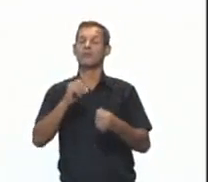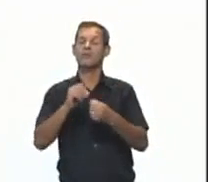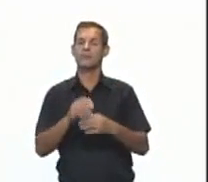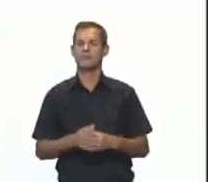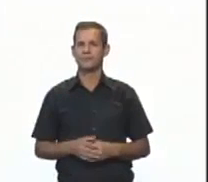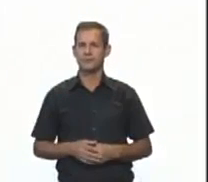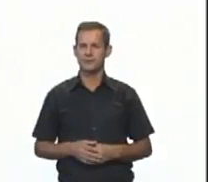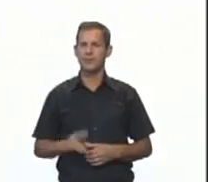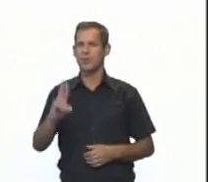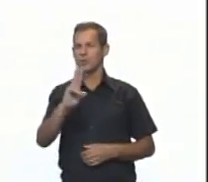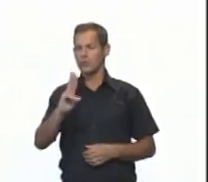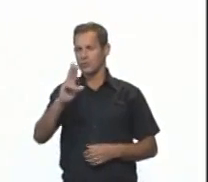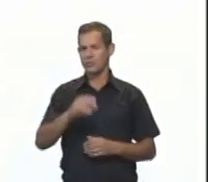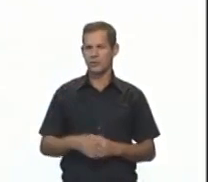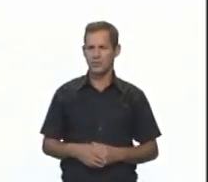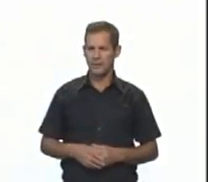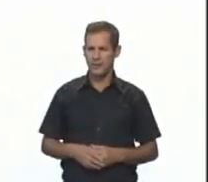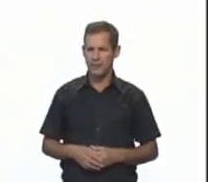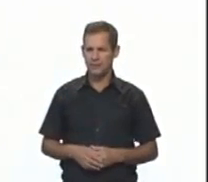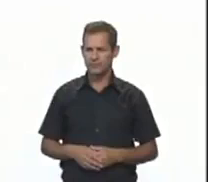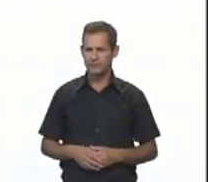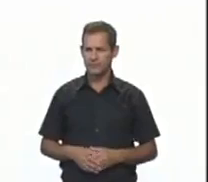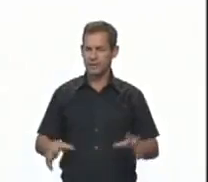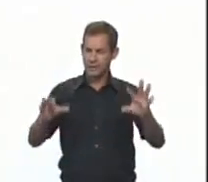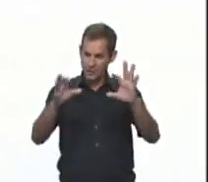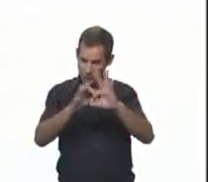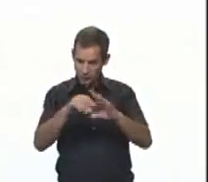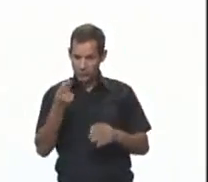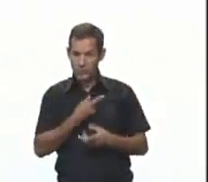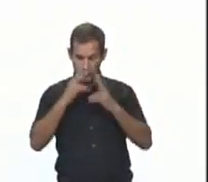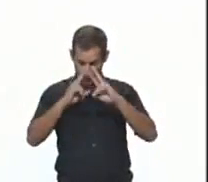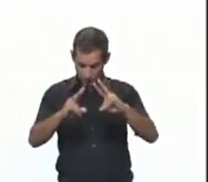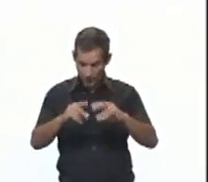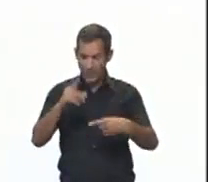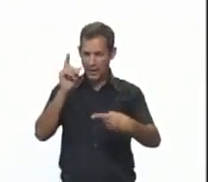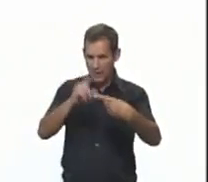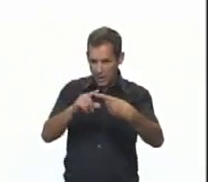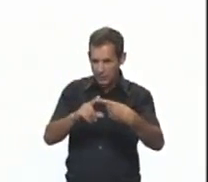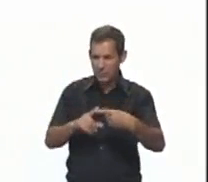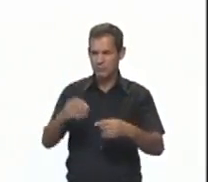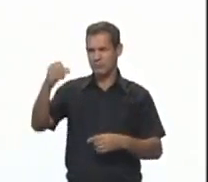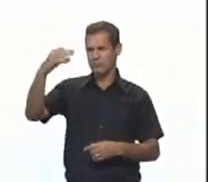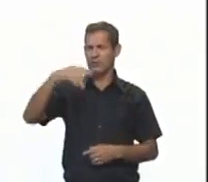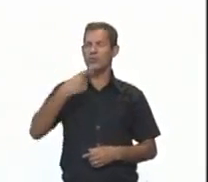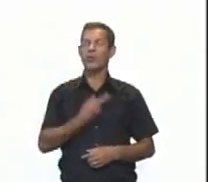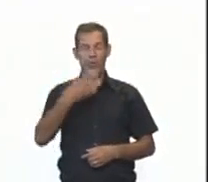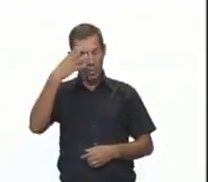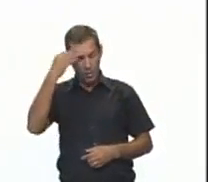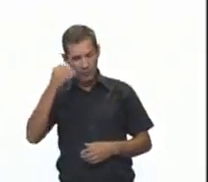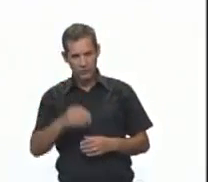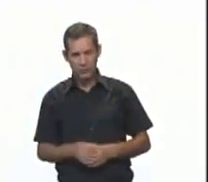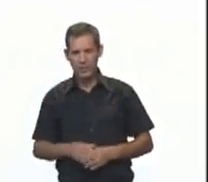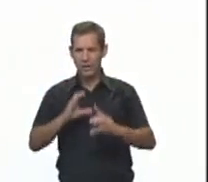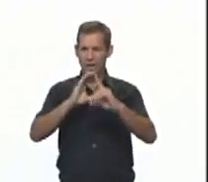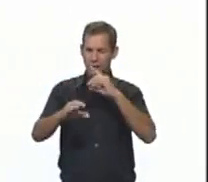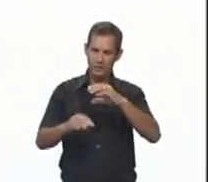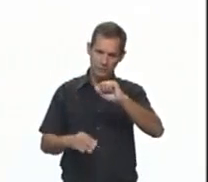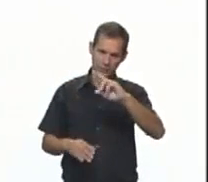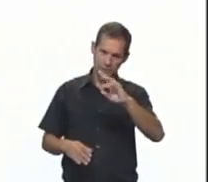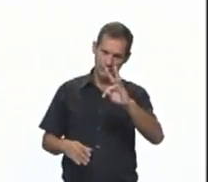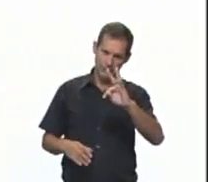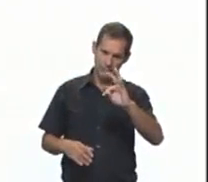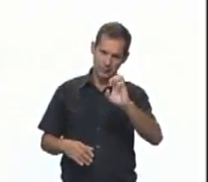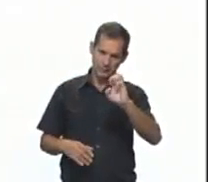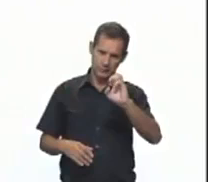fazer isso? Utilizando as relações que nós vimos. A primeira luminária, a gente sabe que a coordenada